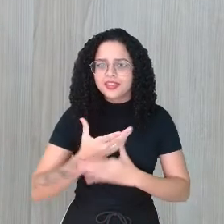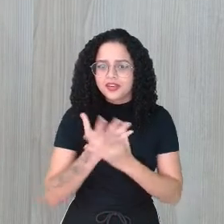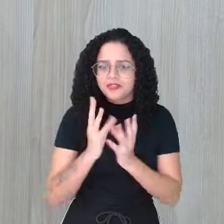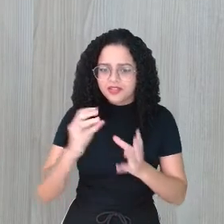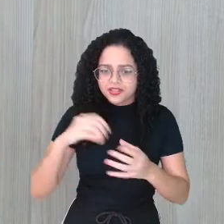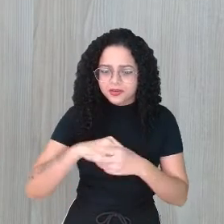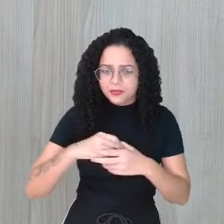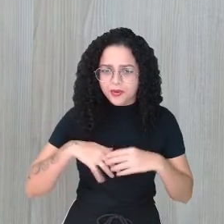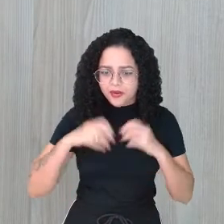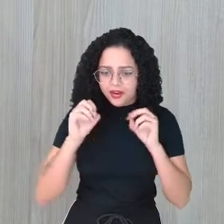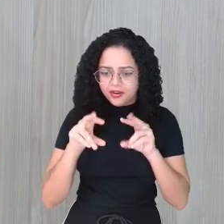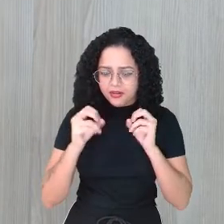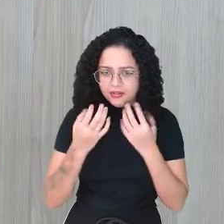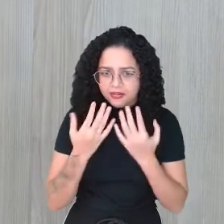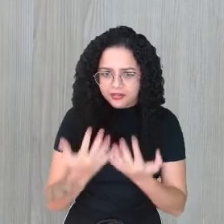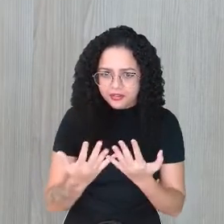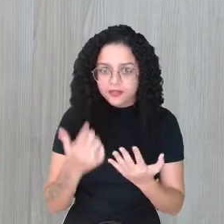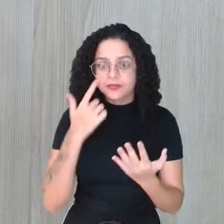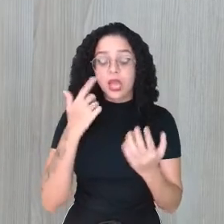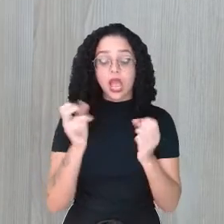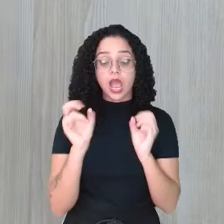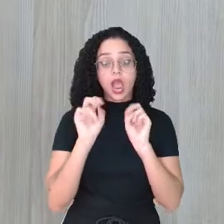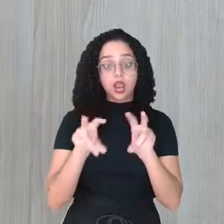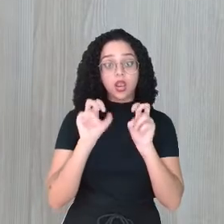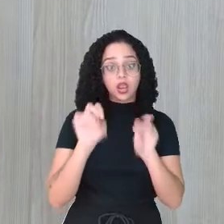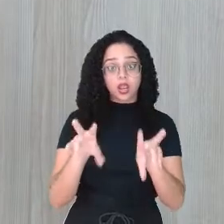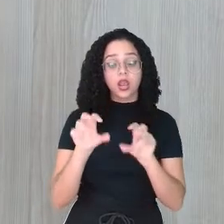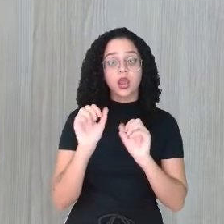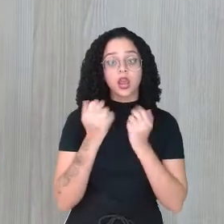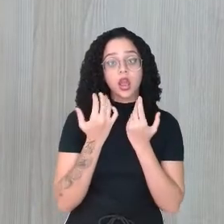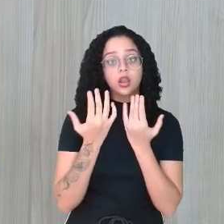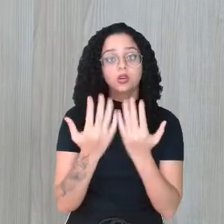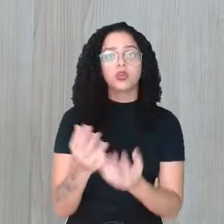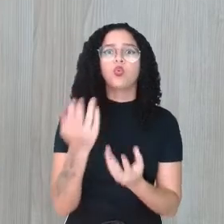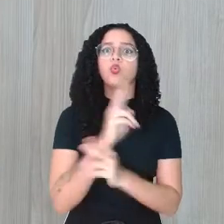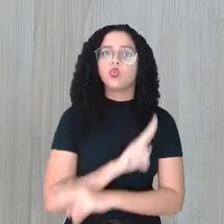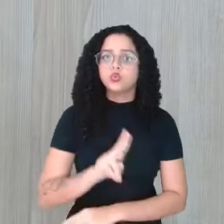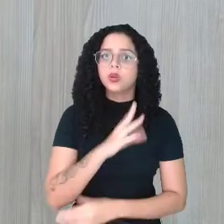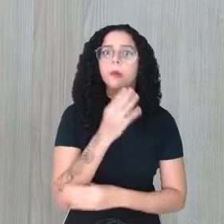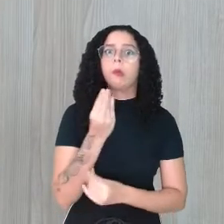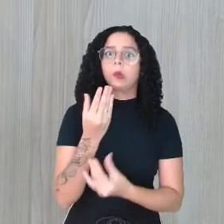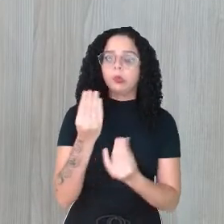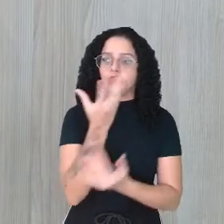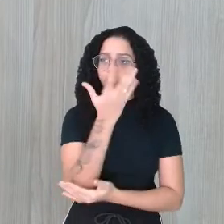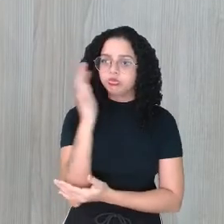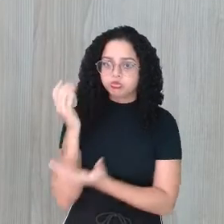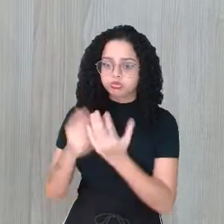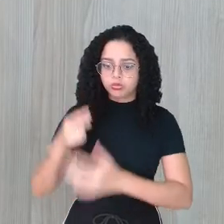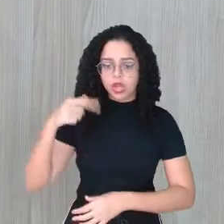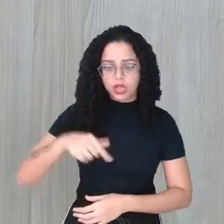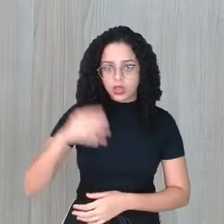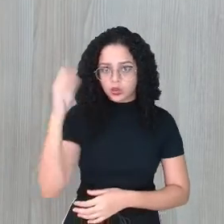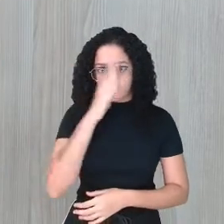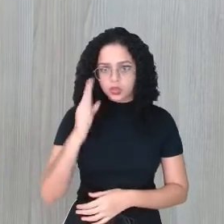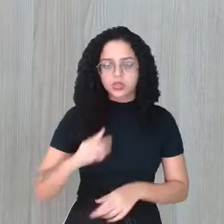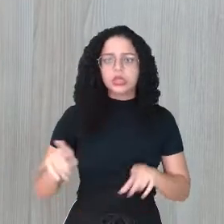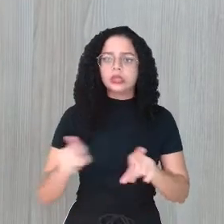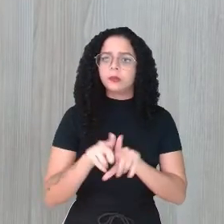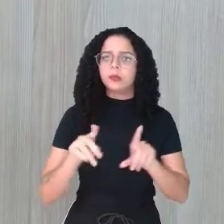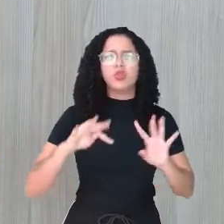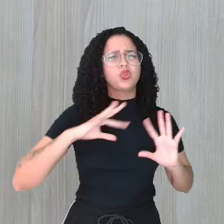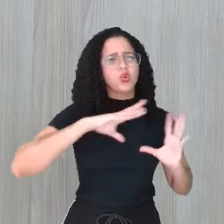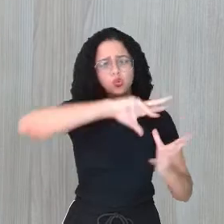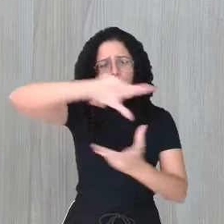só. O agrotóxico, pessoal, a gente sabe que é muito utilizado na agricultura, né? Não só aqui no Brasil, como na agricultura